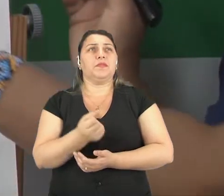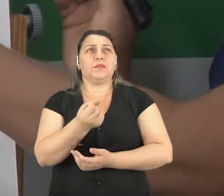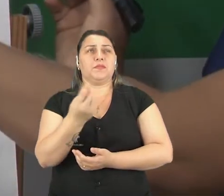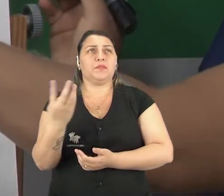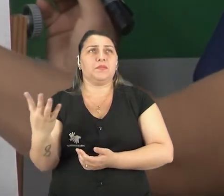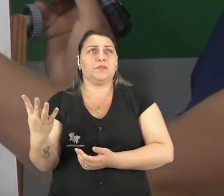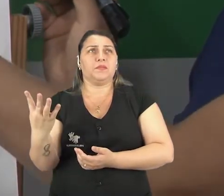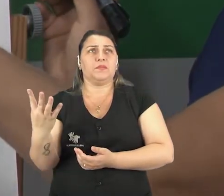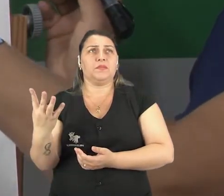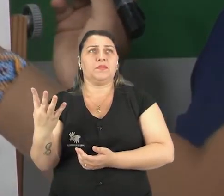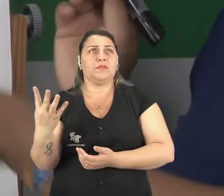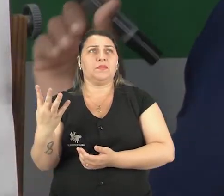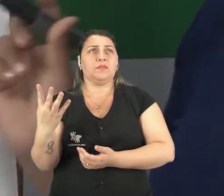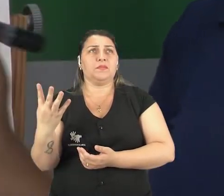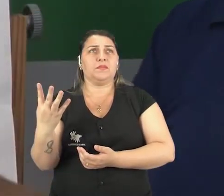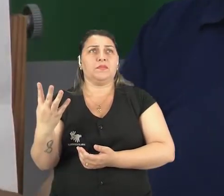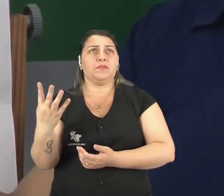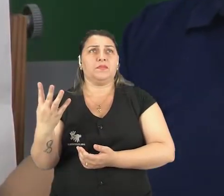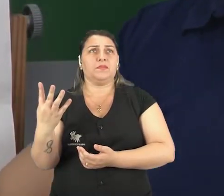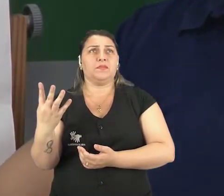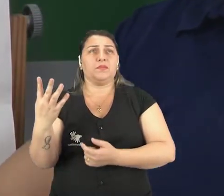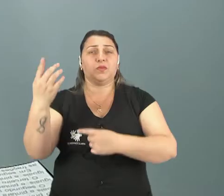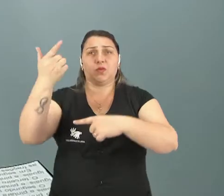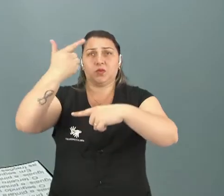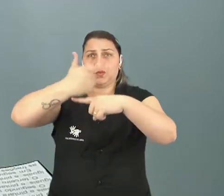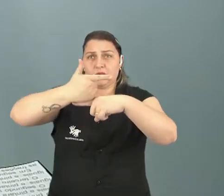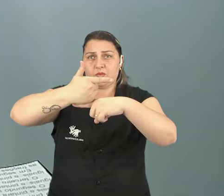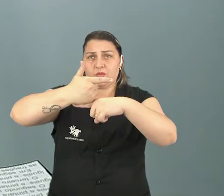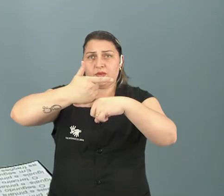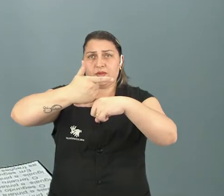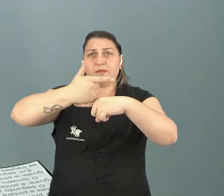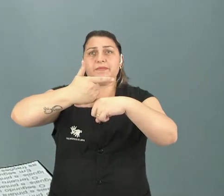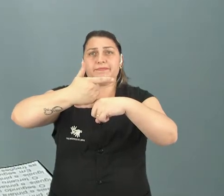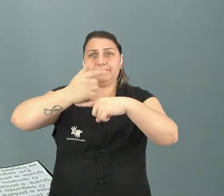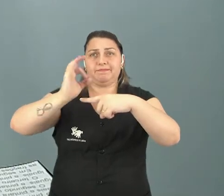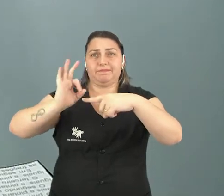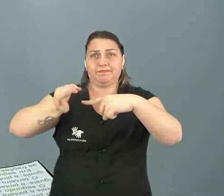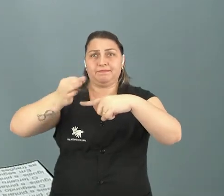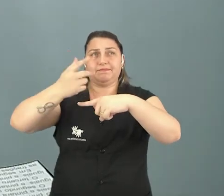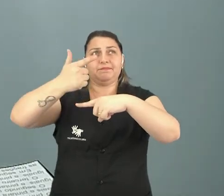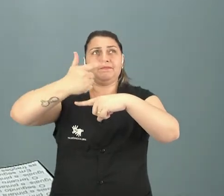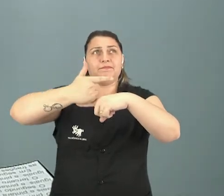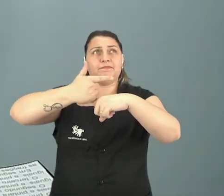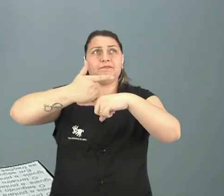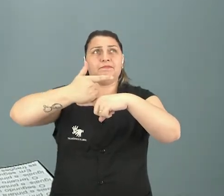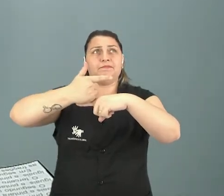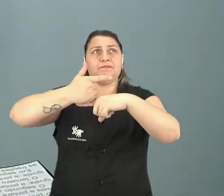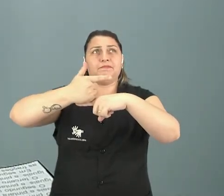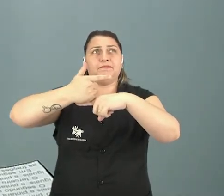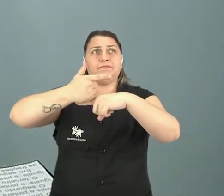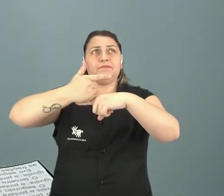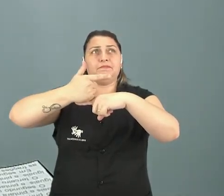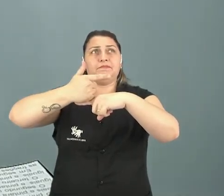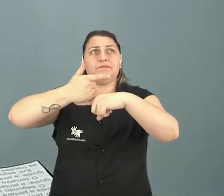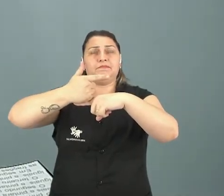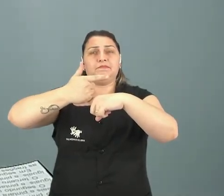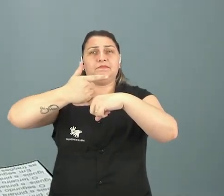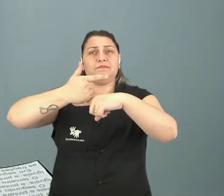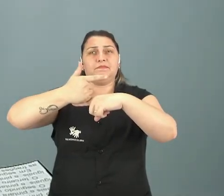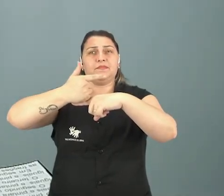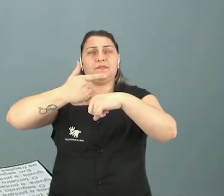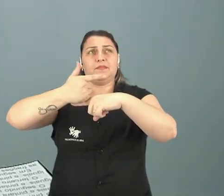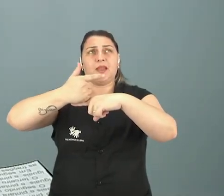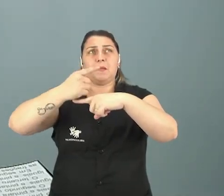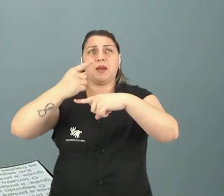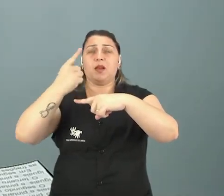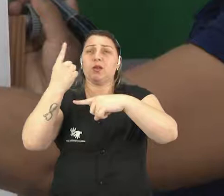Quantas? Aqui foram pintado 2, certo? A professora, mais 1 não é igual a 2.